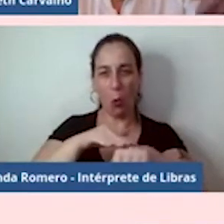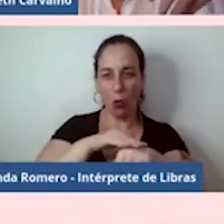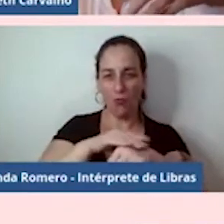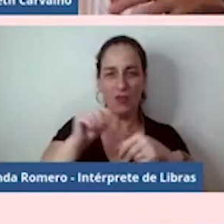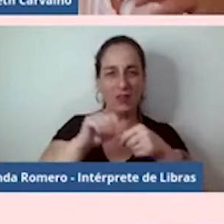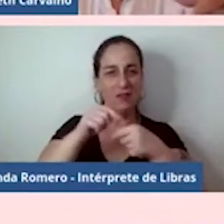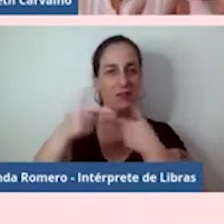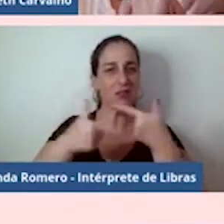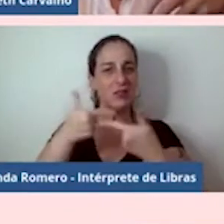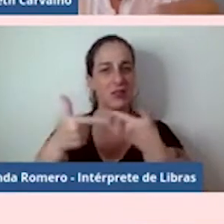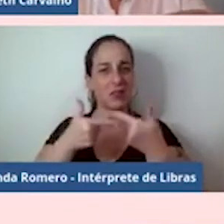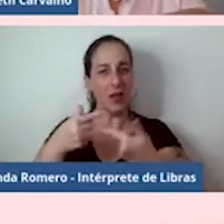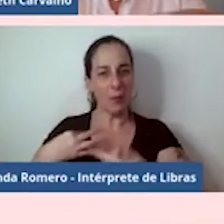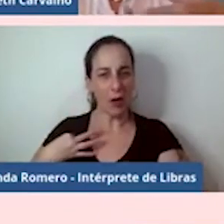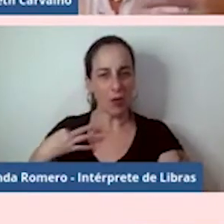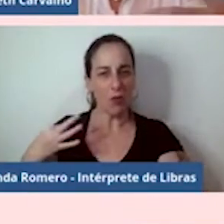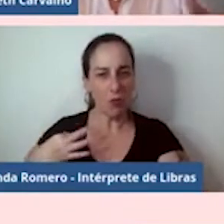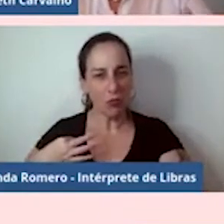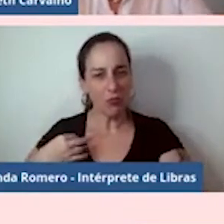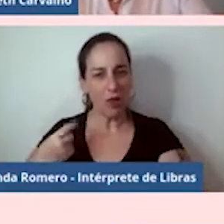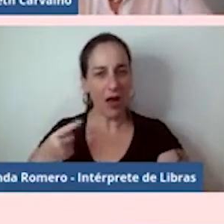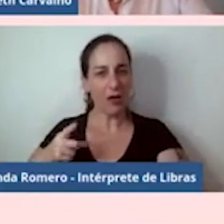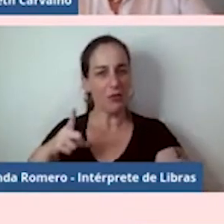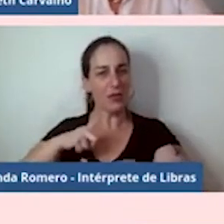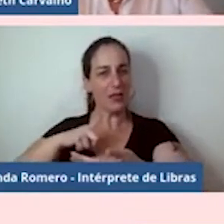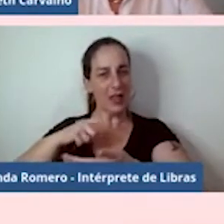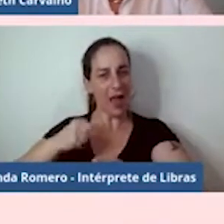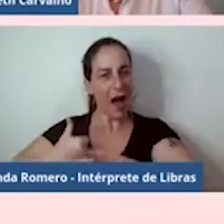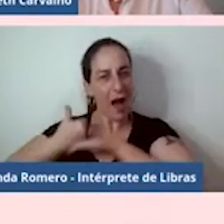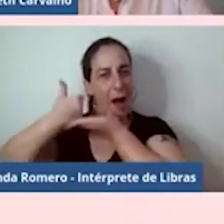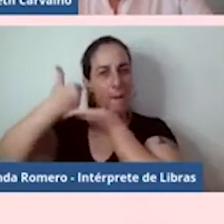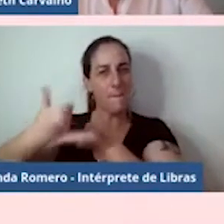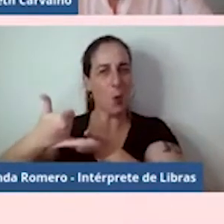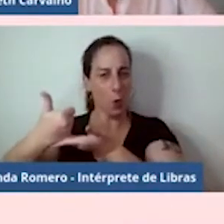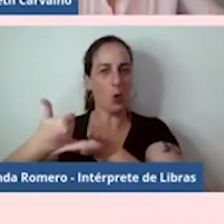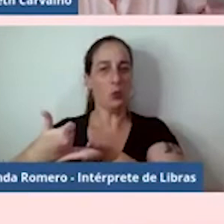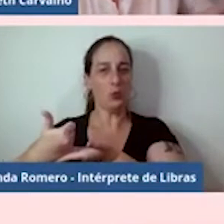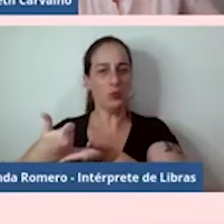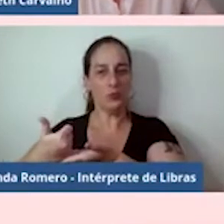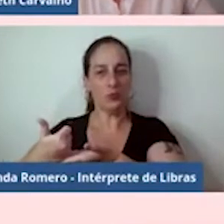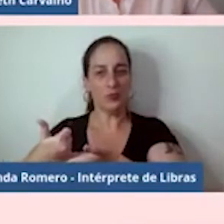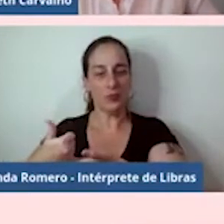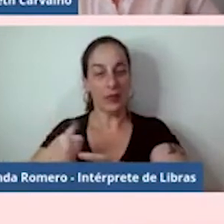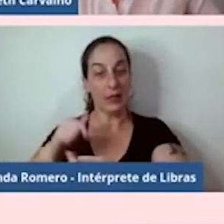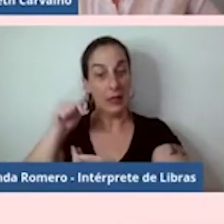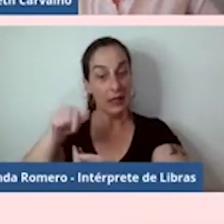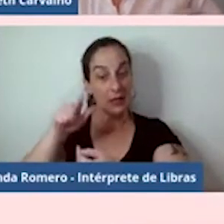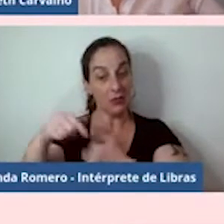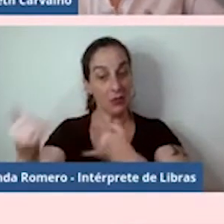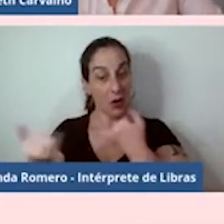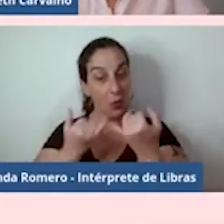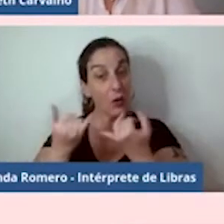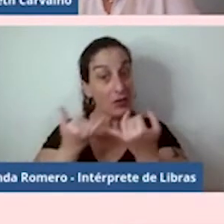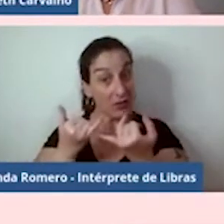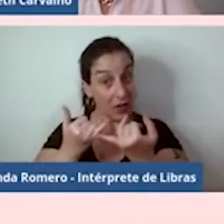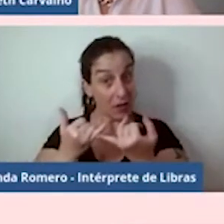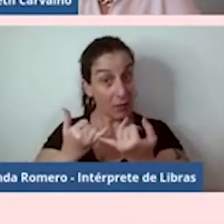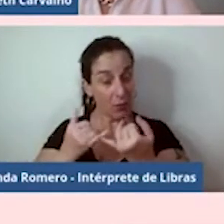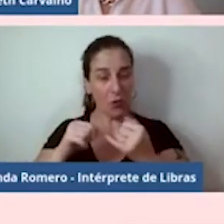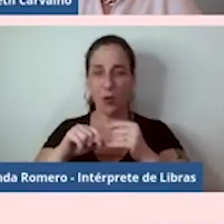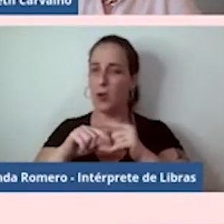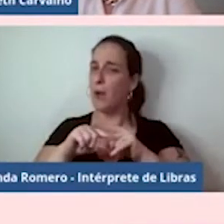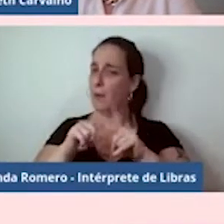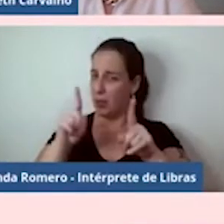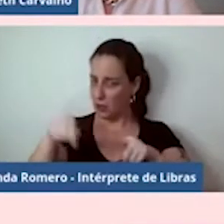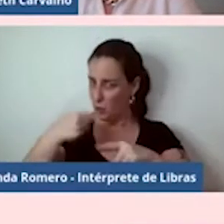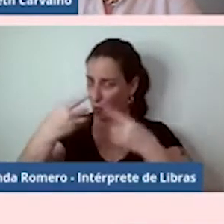voluntário e se apoiar nas questões que eram comuns. E esse é um exemplo que eu estou dando, mas quantas outras redes